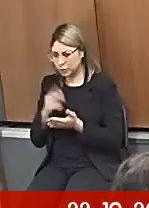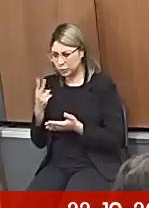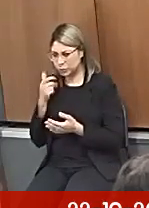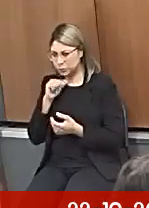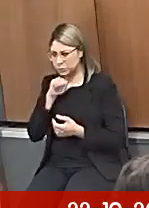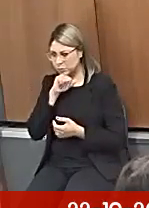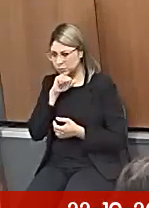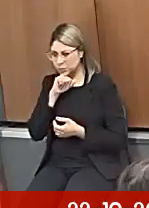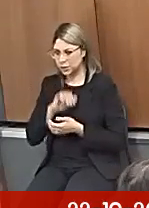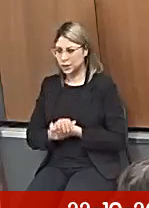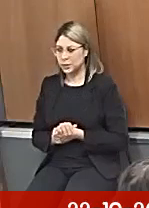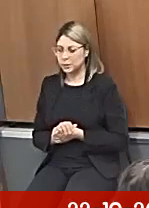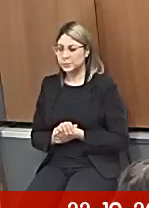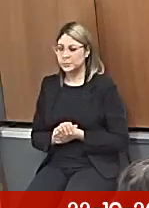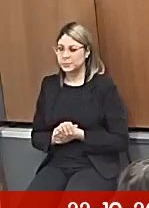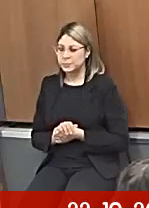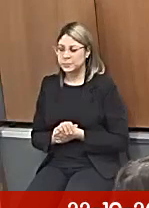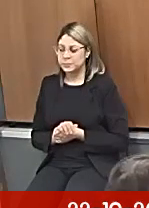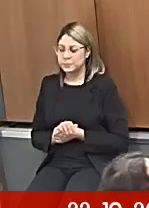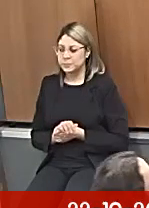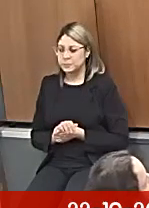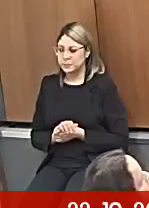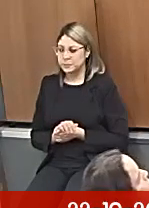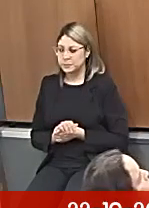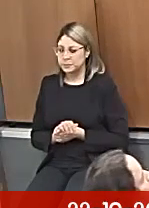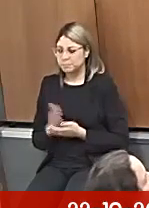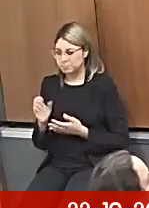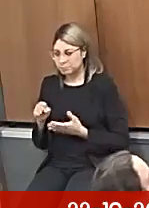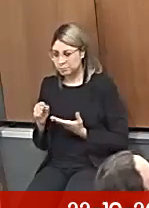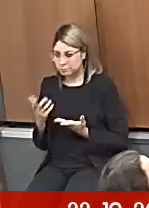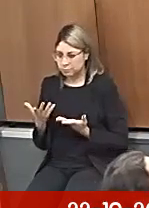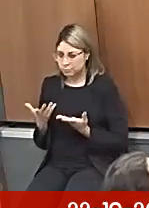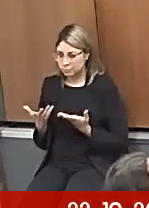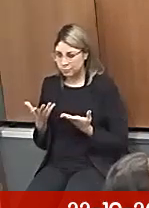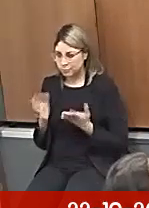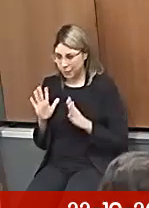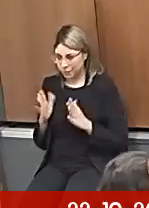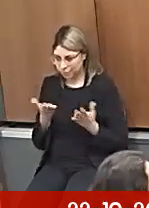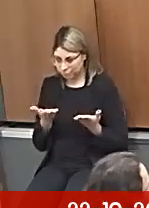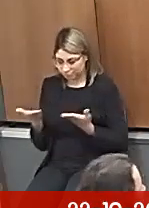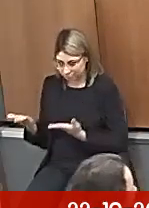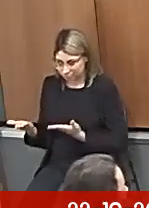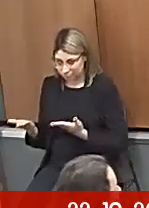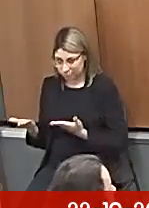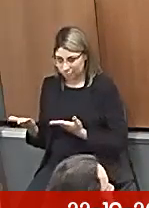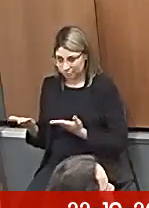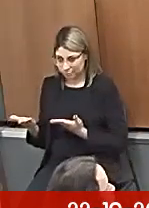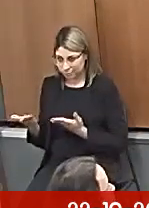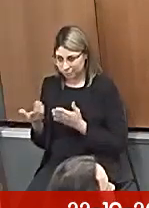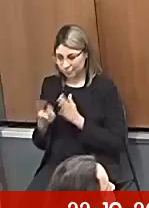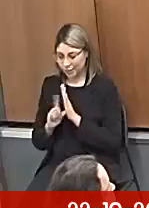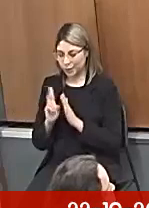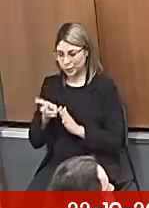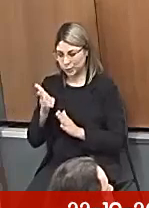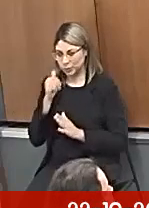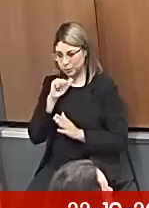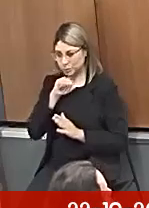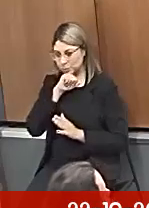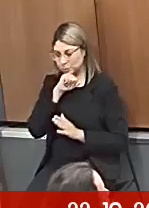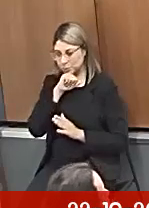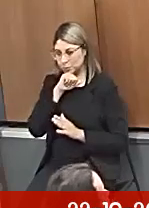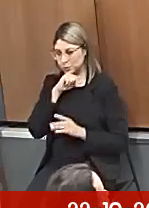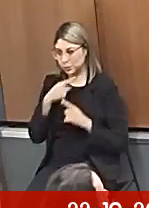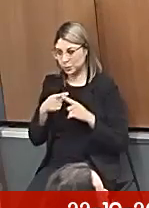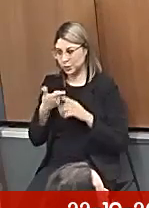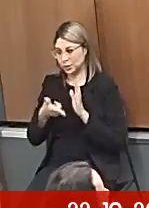mães. Sim. Então, ótimo. Deixa eu passar aqui, antes de dar continuidade, então, que